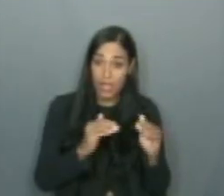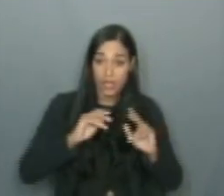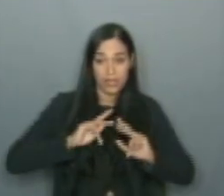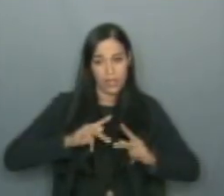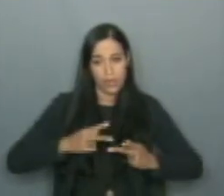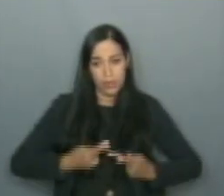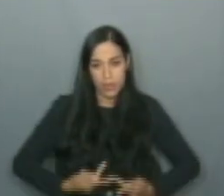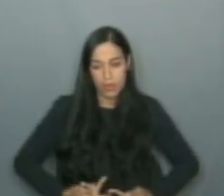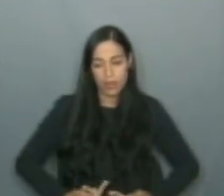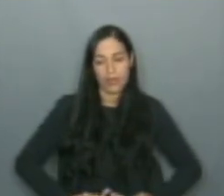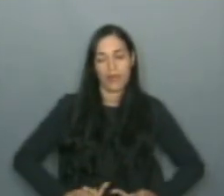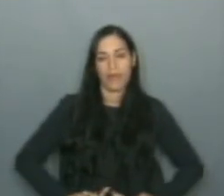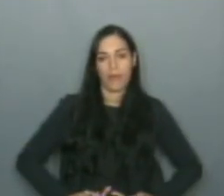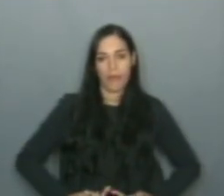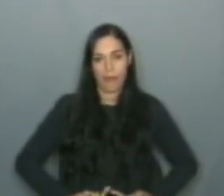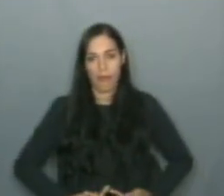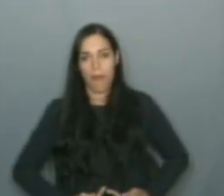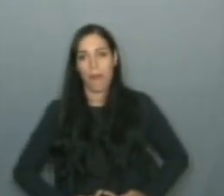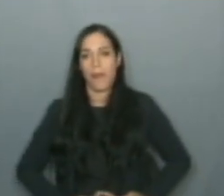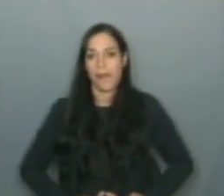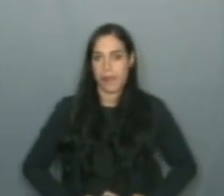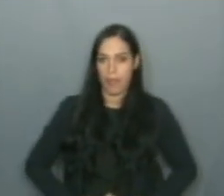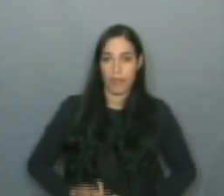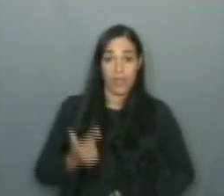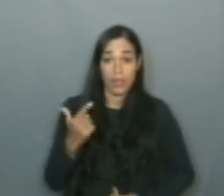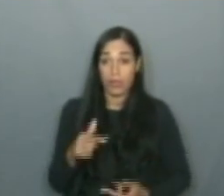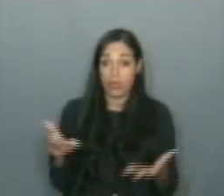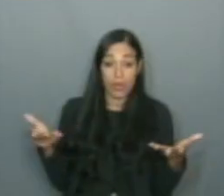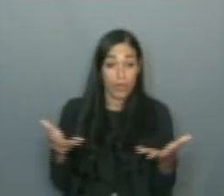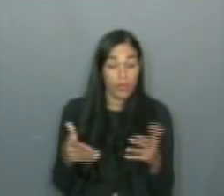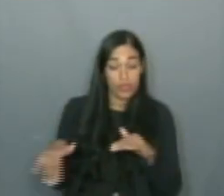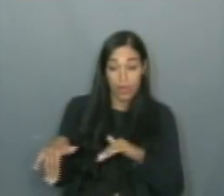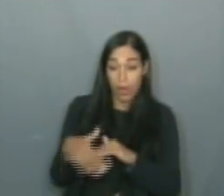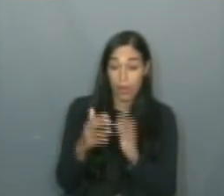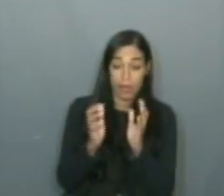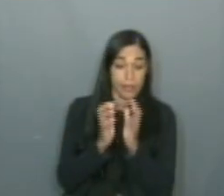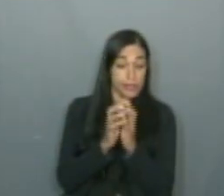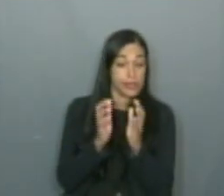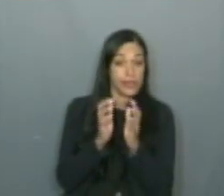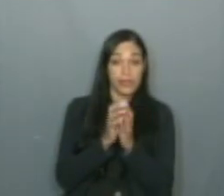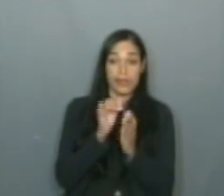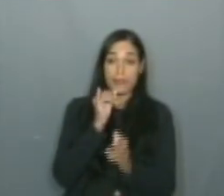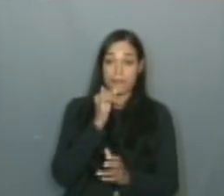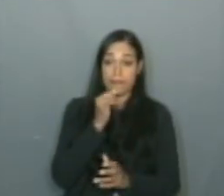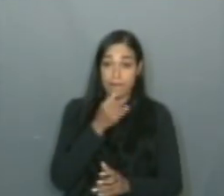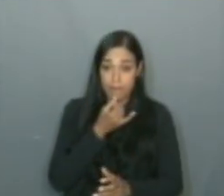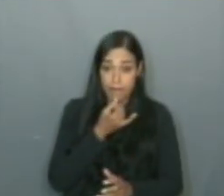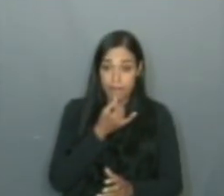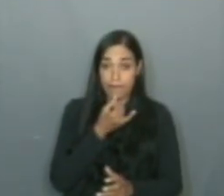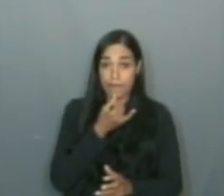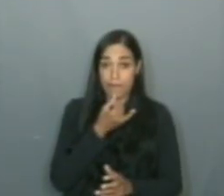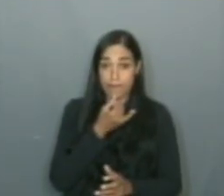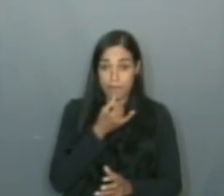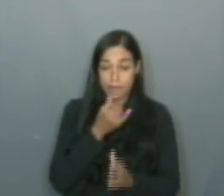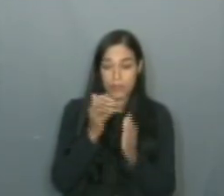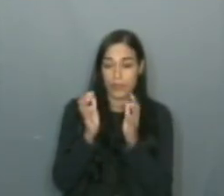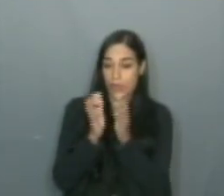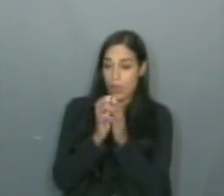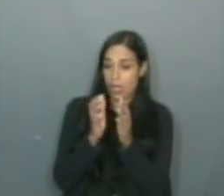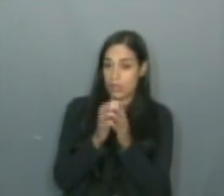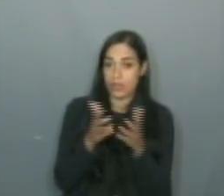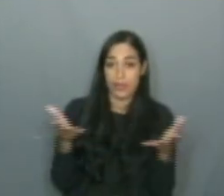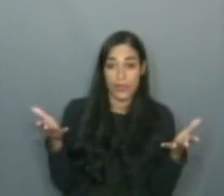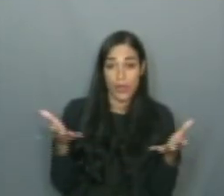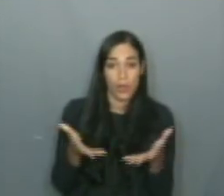humana, vereadores. Não existe isso hoje nas ruas do Recife. Infelizmente, o Recife